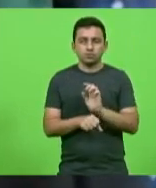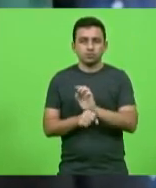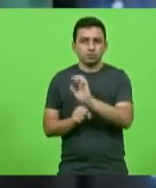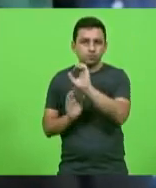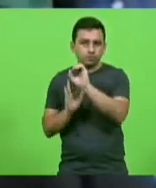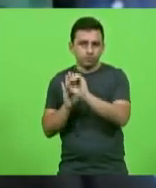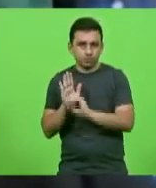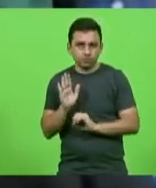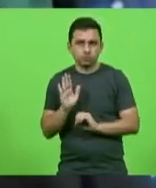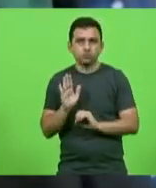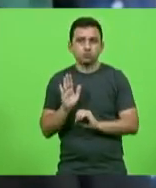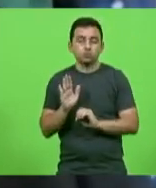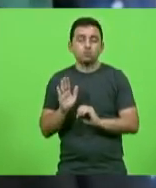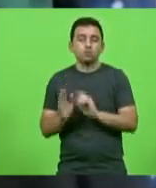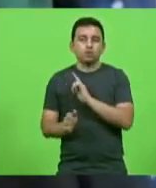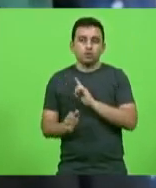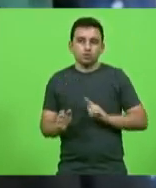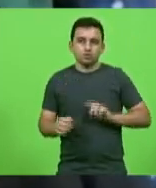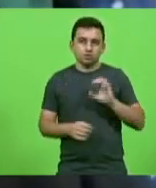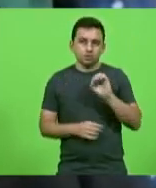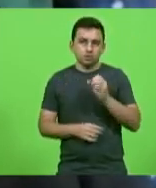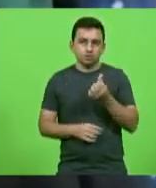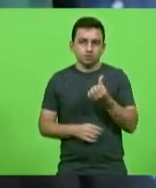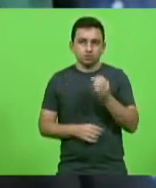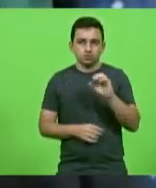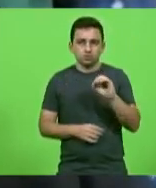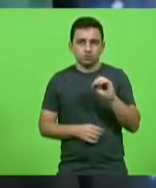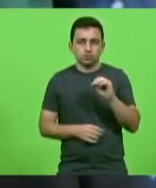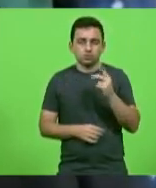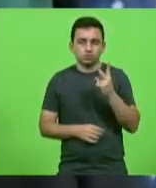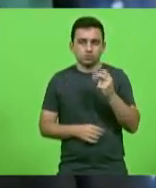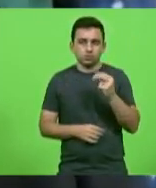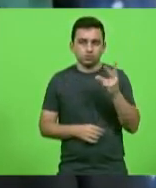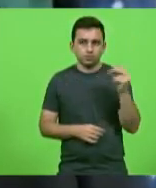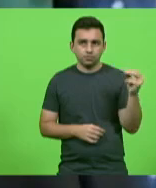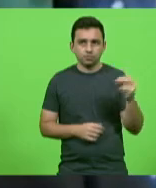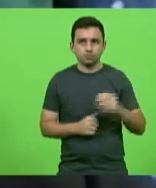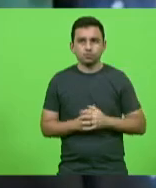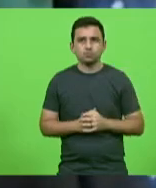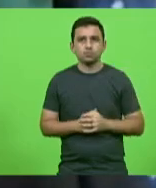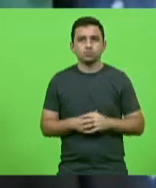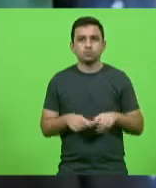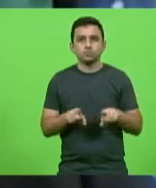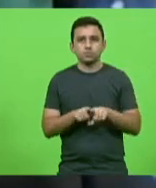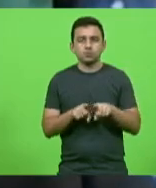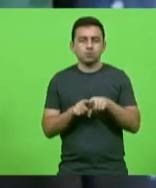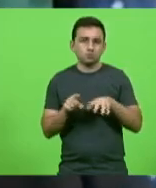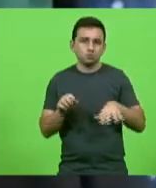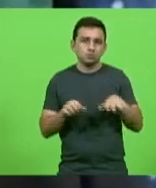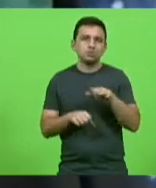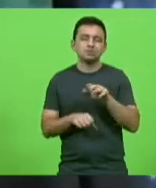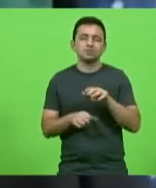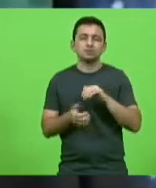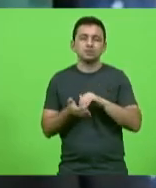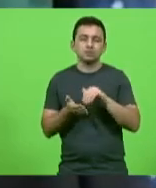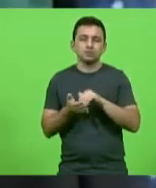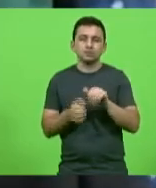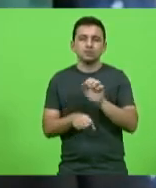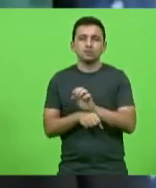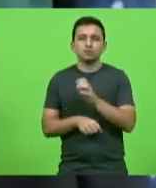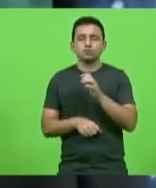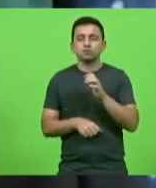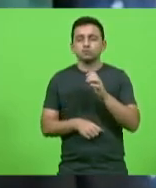da ilha do governador número 060 com a farra dos benefícios quanto à viabilidade de a Secretaria de Estado da Saúde realizado o pagamento